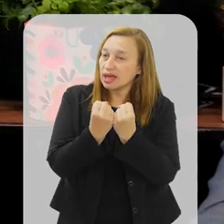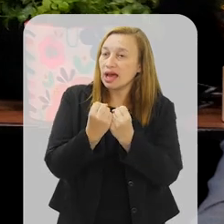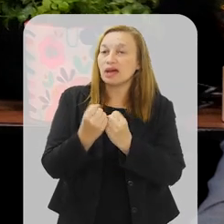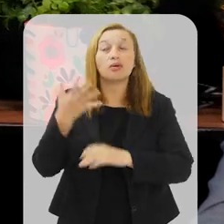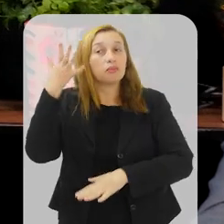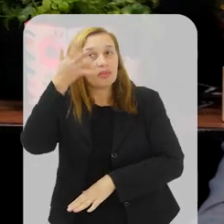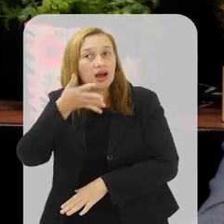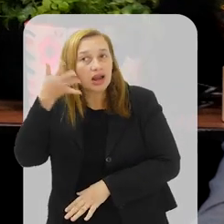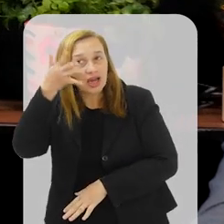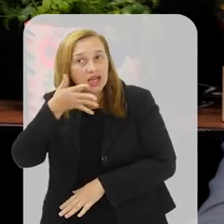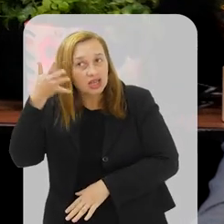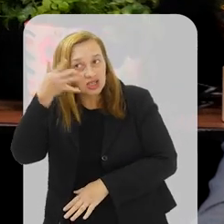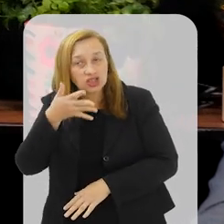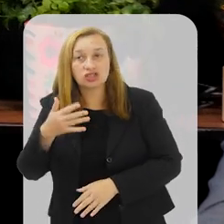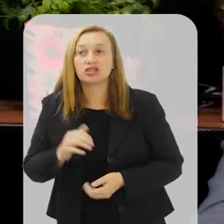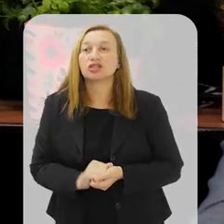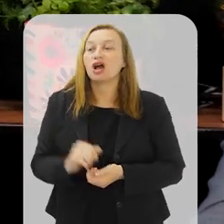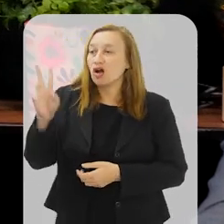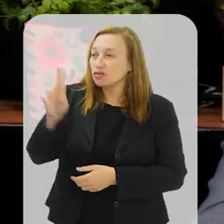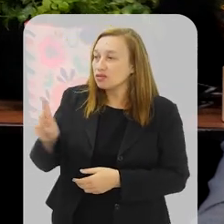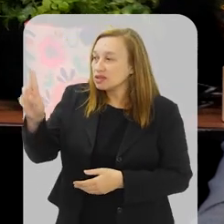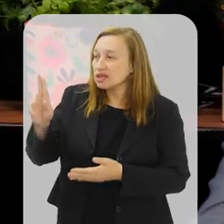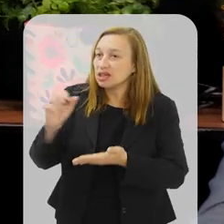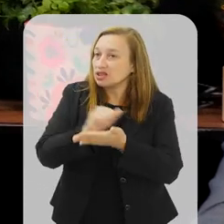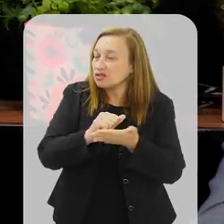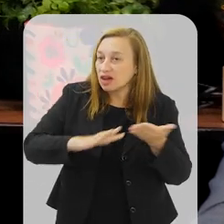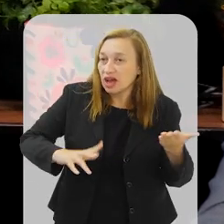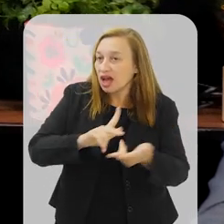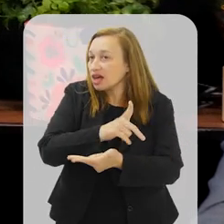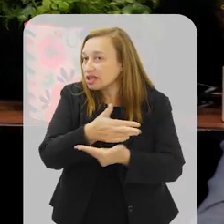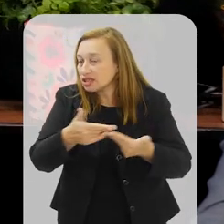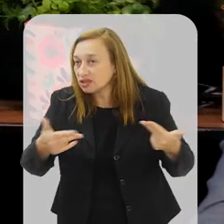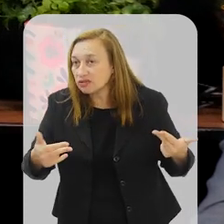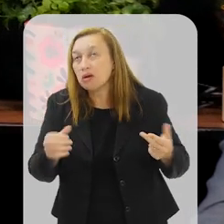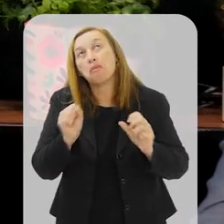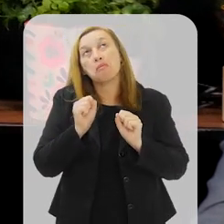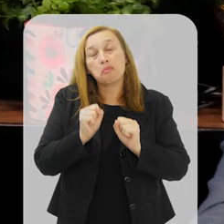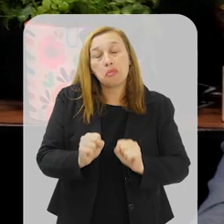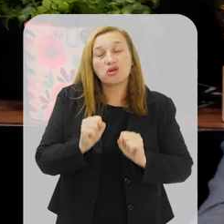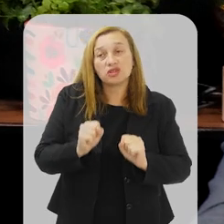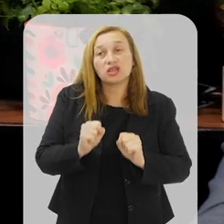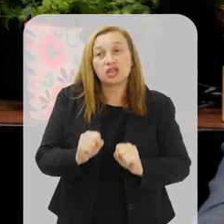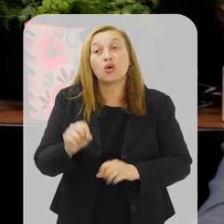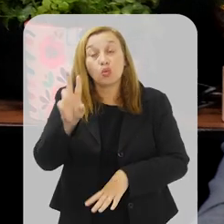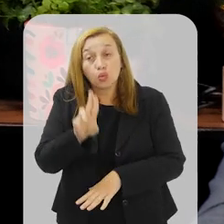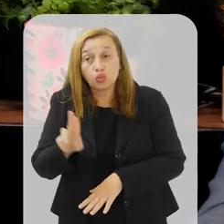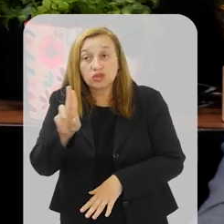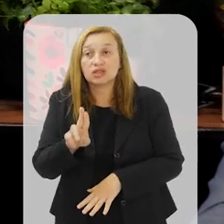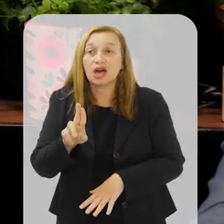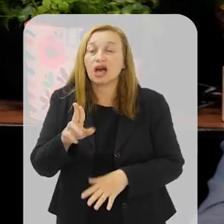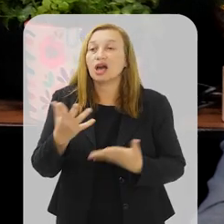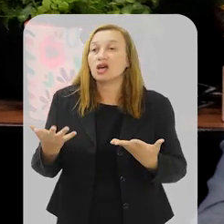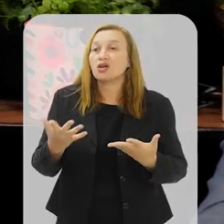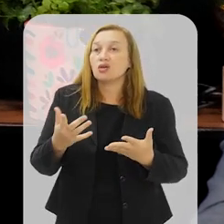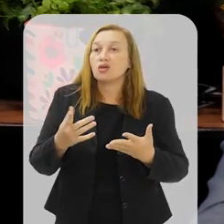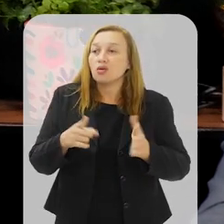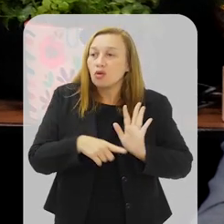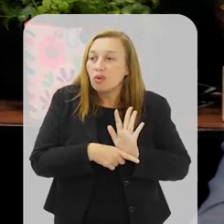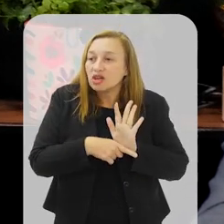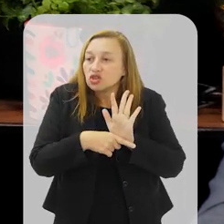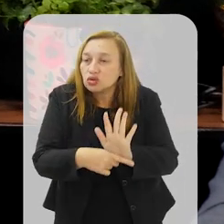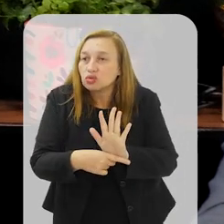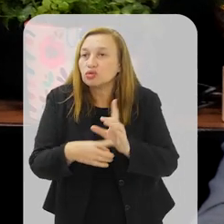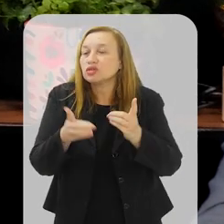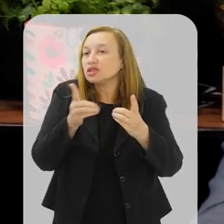seminários palestras a universidade faz inúmeras atividades que talvez a gente poderia utilizar como